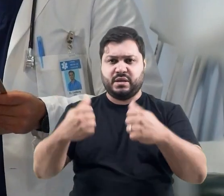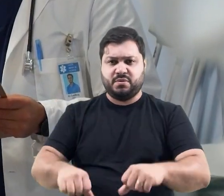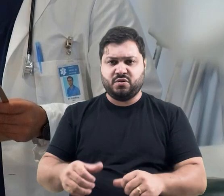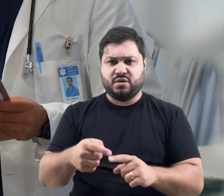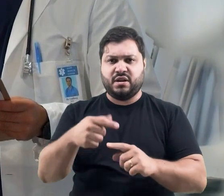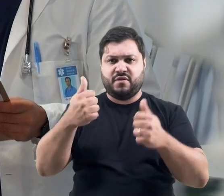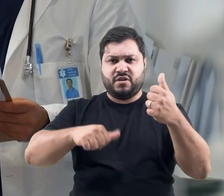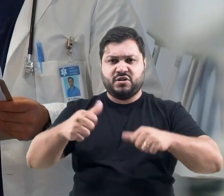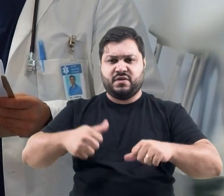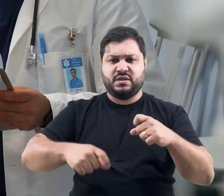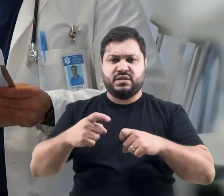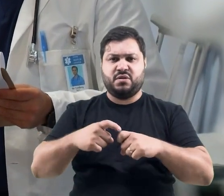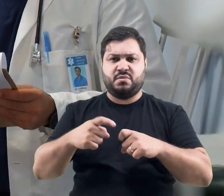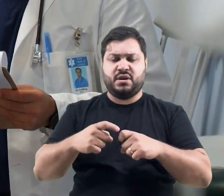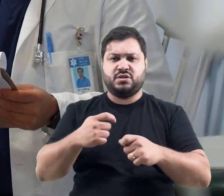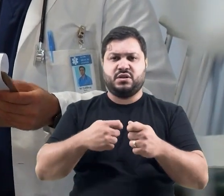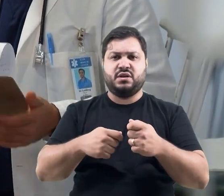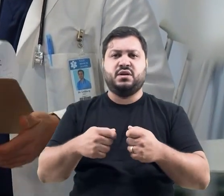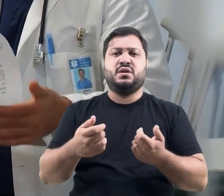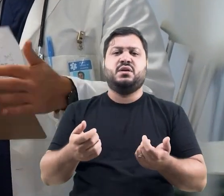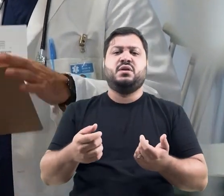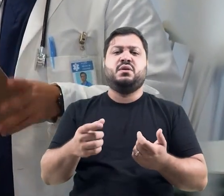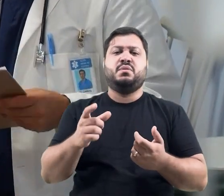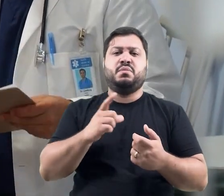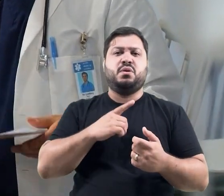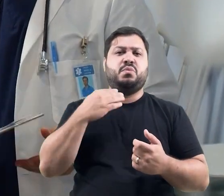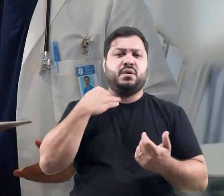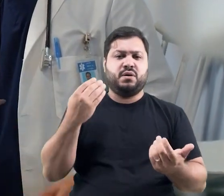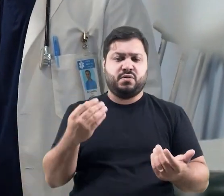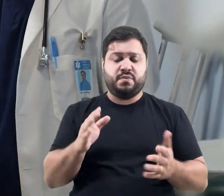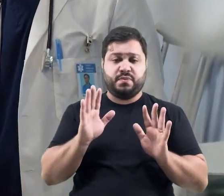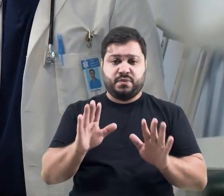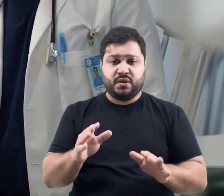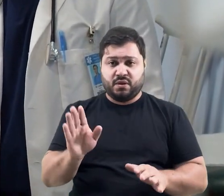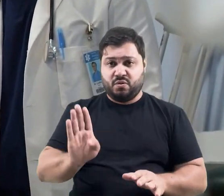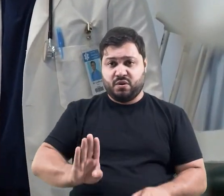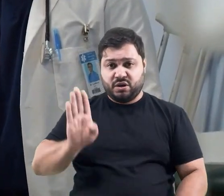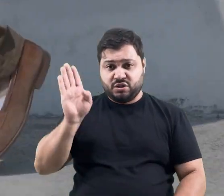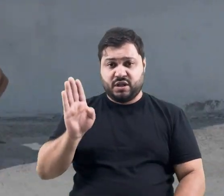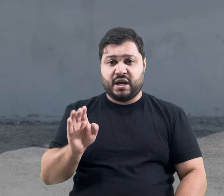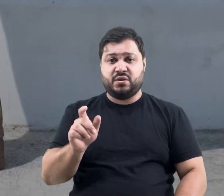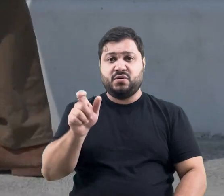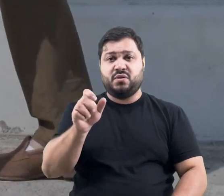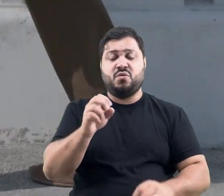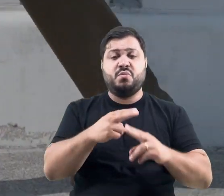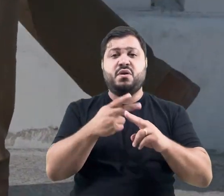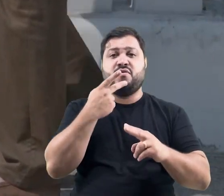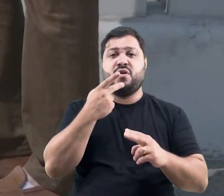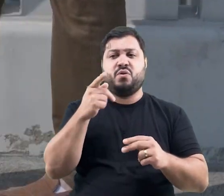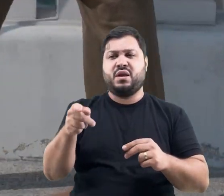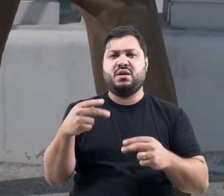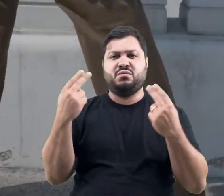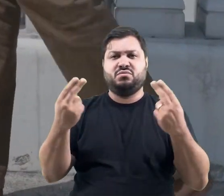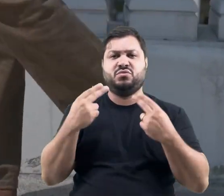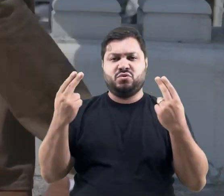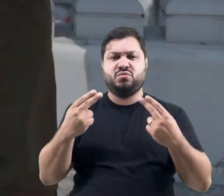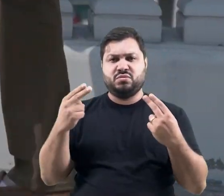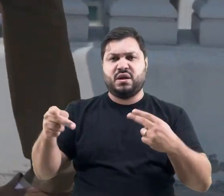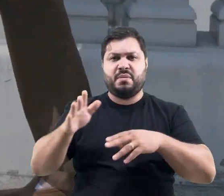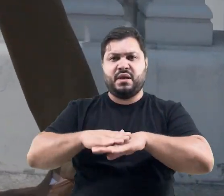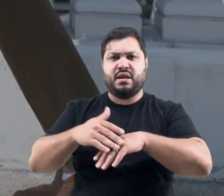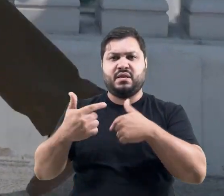mas foi eliminado na fase de avaliação médica admissional realizada pelo banco. Segundo o candidato, a instituição